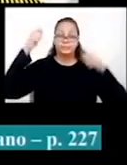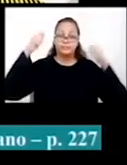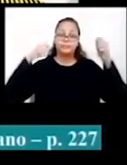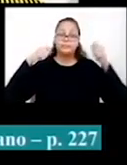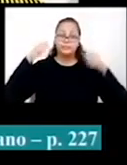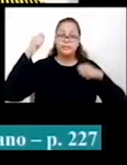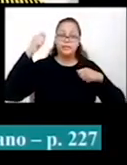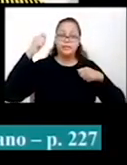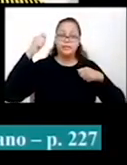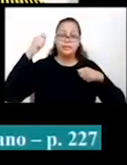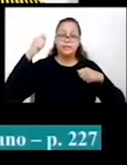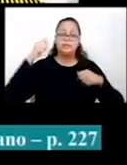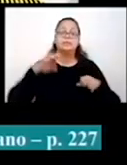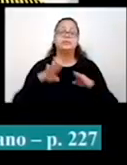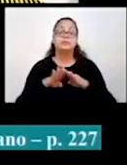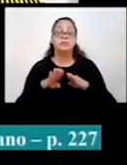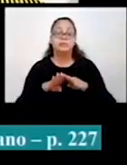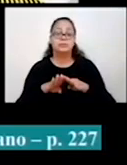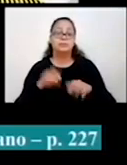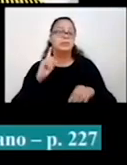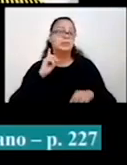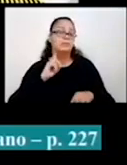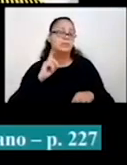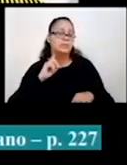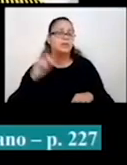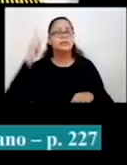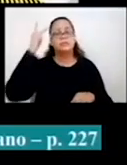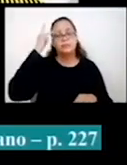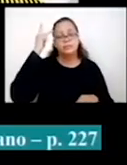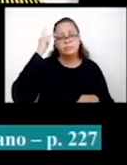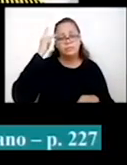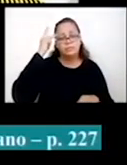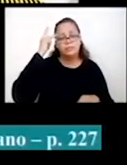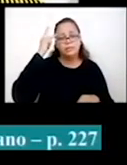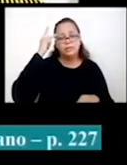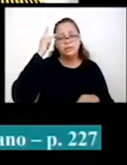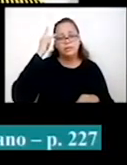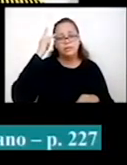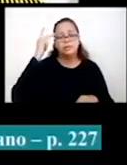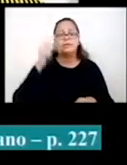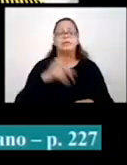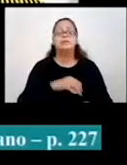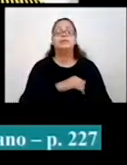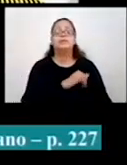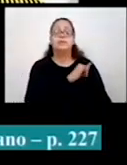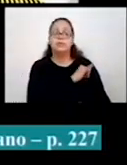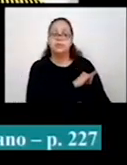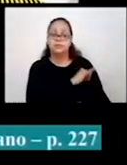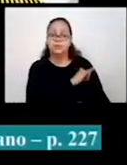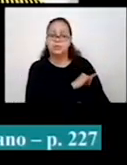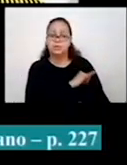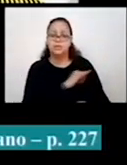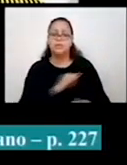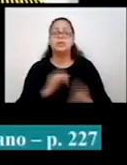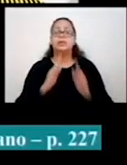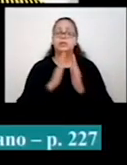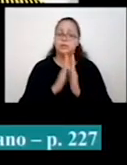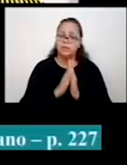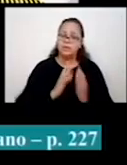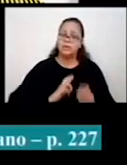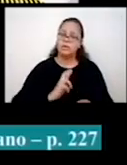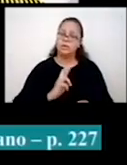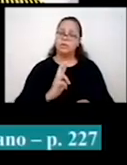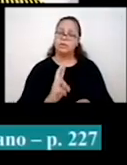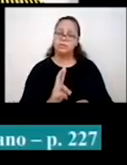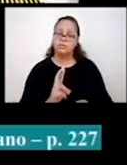industrial, como é o caso de Santo André, São Bernardo do Campo, Betim, Minas Gerais. Função comercial, São Paulo e Rio de Janeiro. Cidades com função religiosa, que